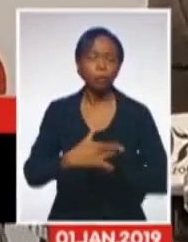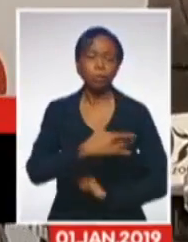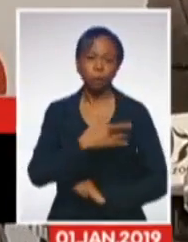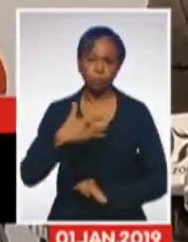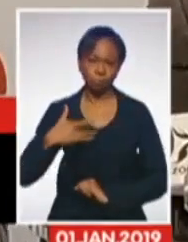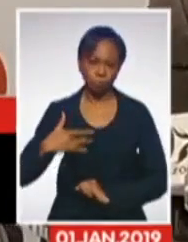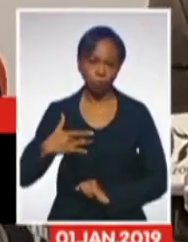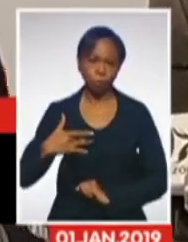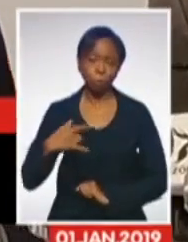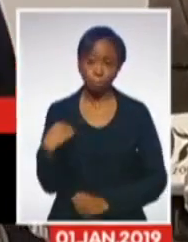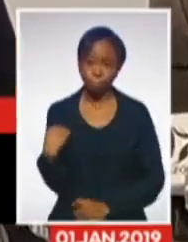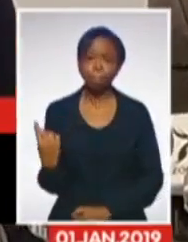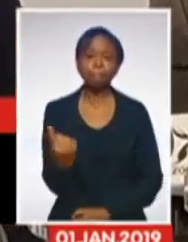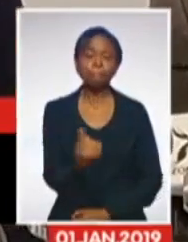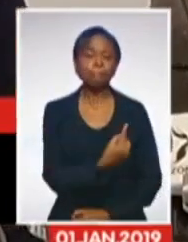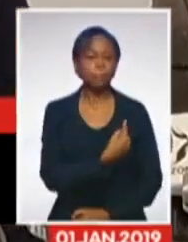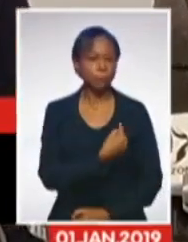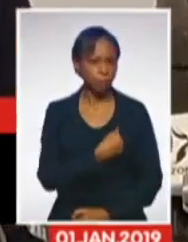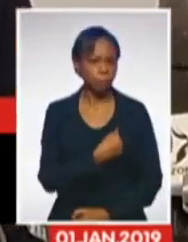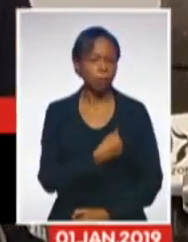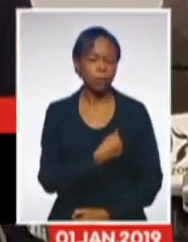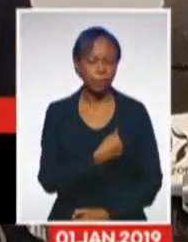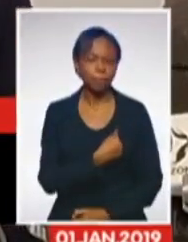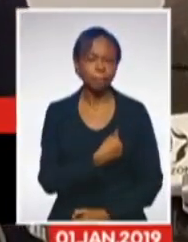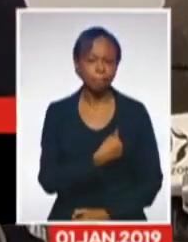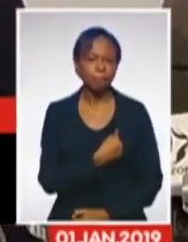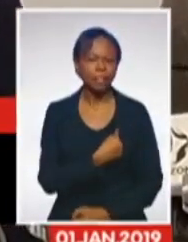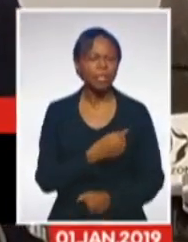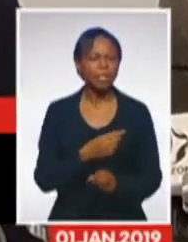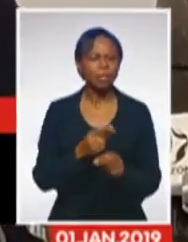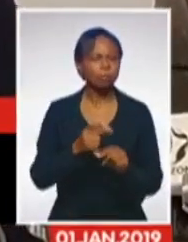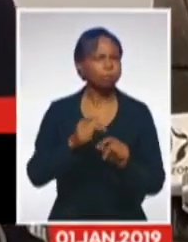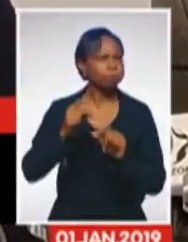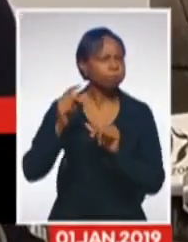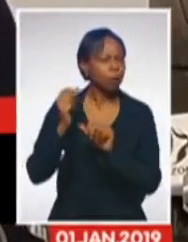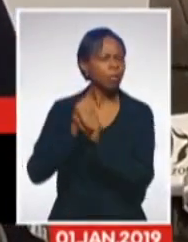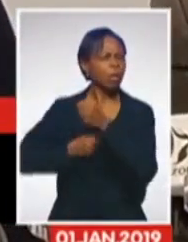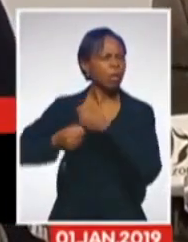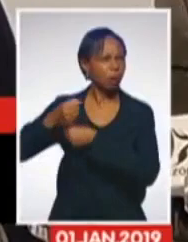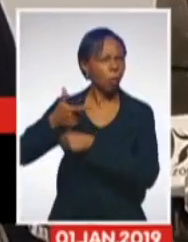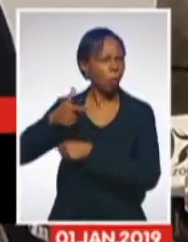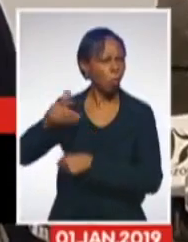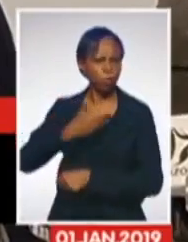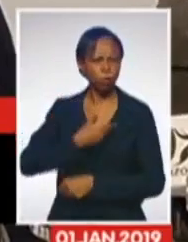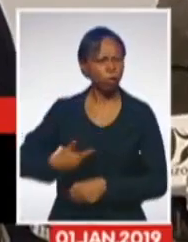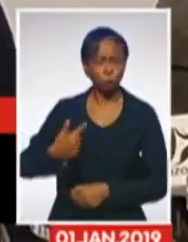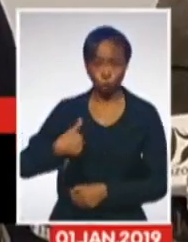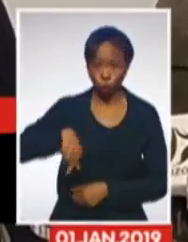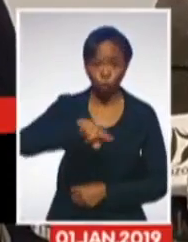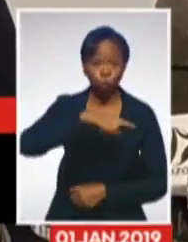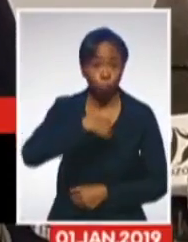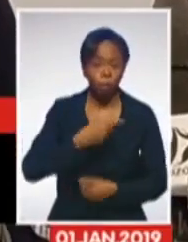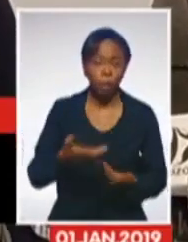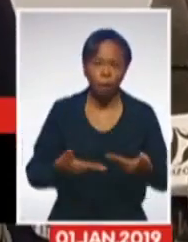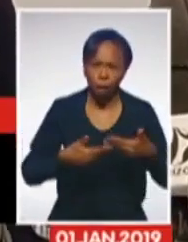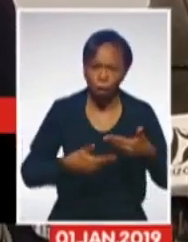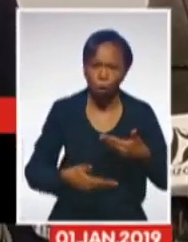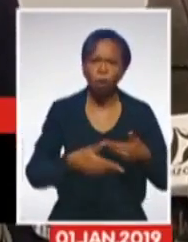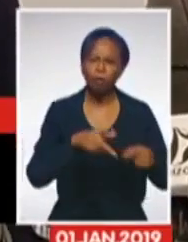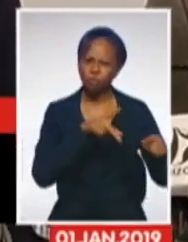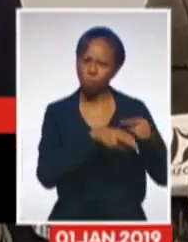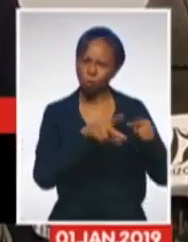Nós, mais do que qualquer outro governo na história de Minas, vamos cortar mordomias,